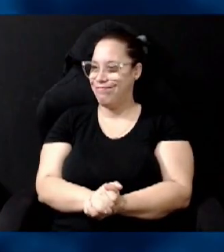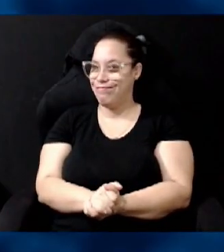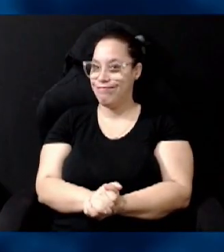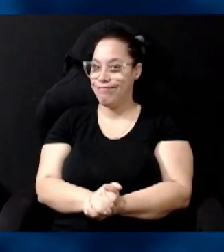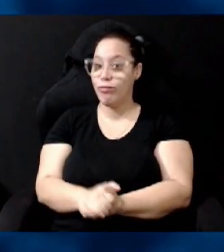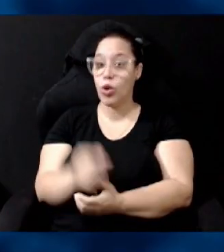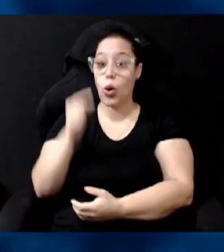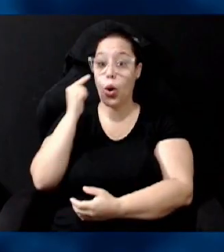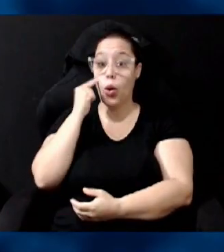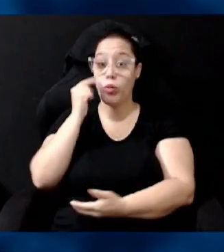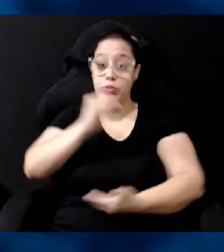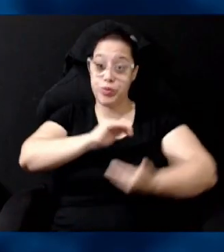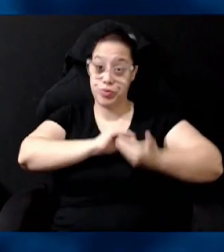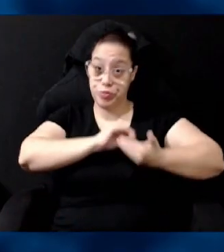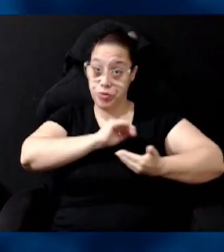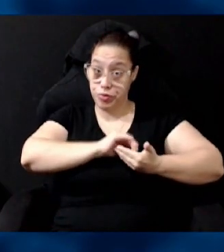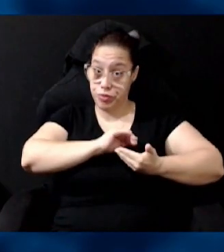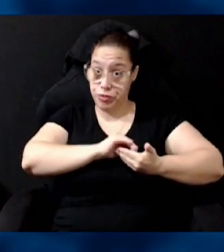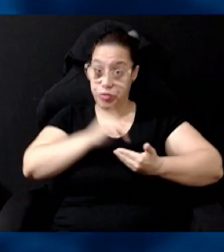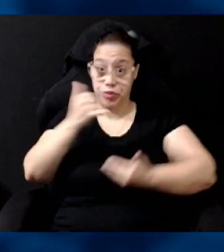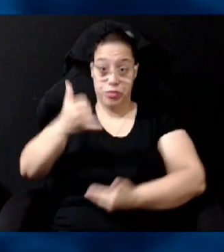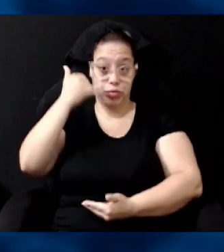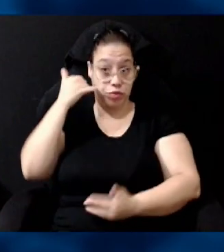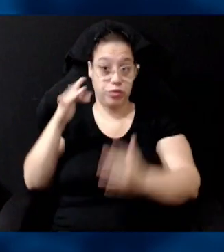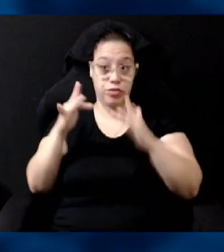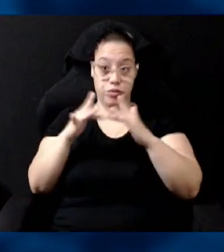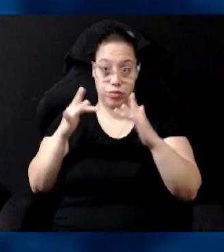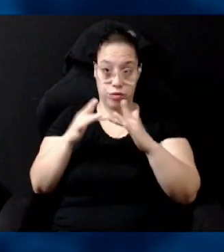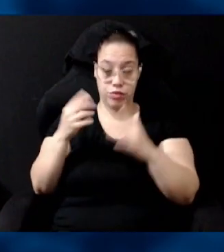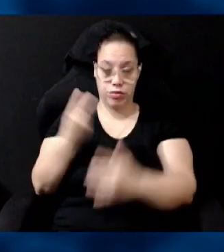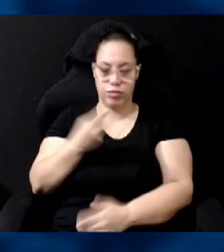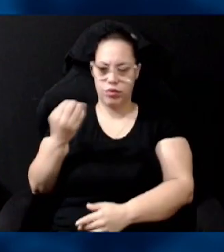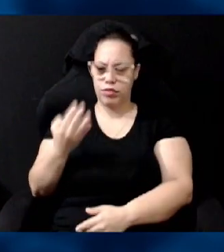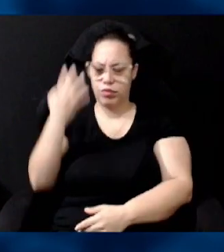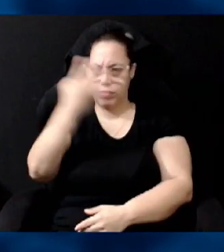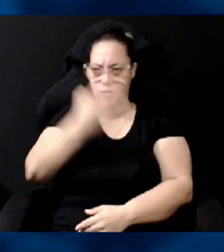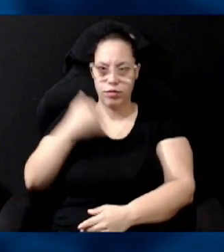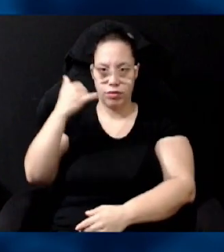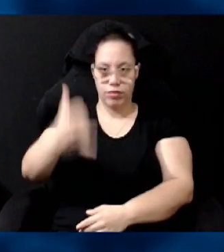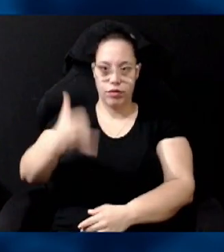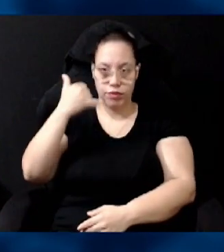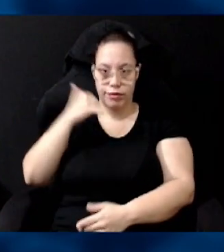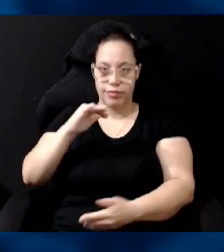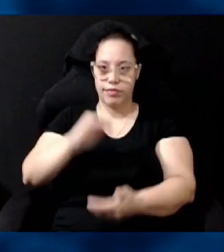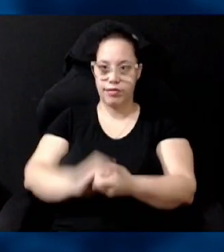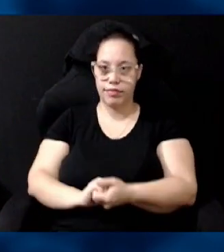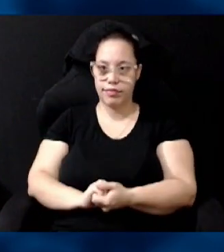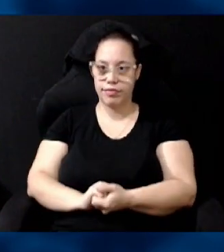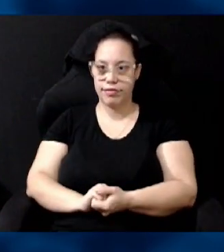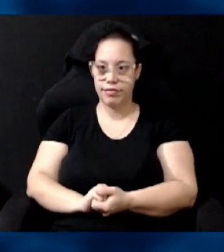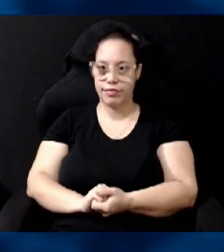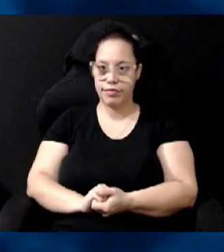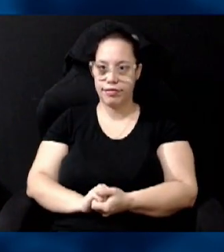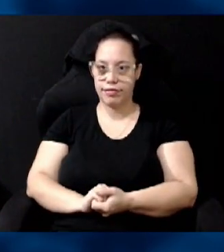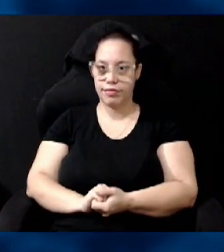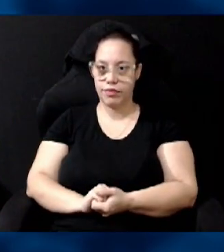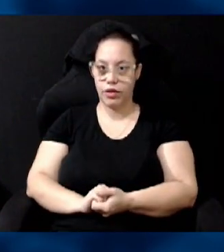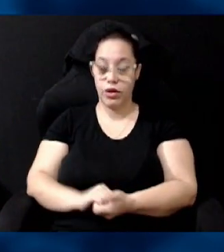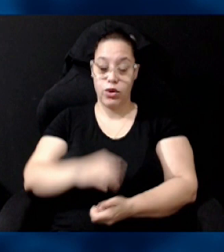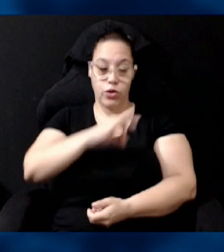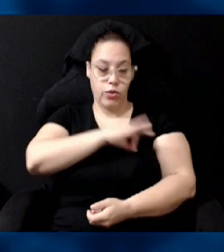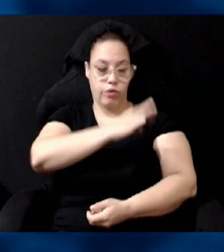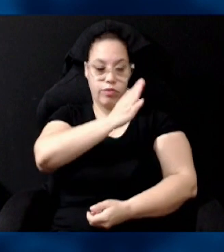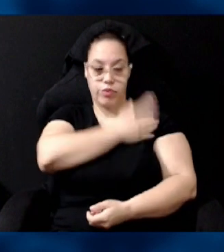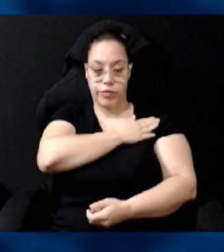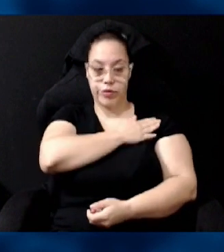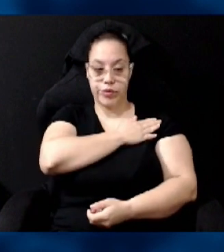A Defesa Civil tem atendimento 24 horas com chamadas pelo telefone 199. A Guarda Municipal